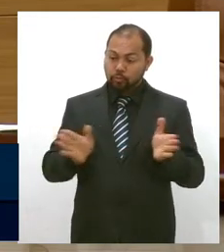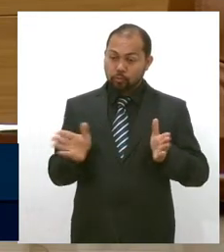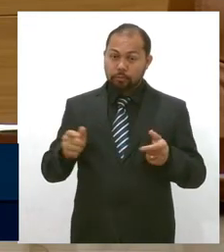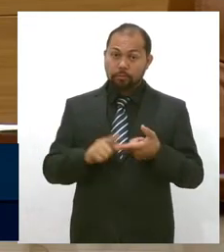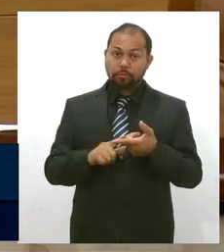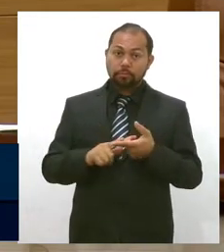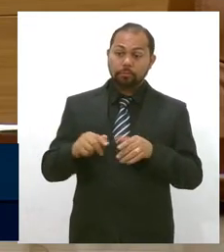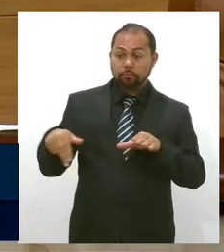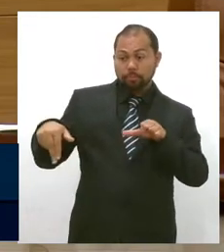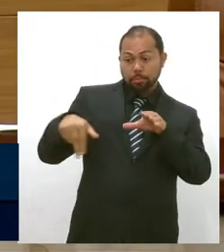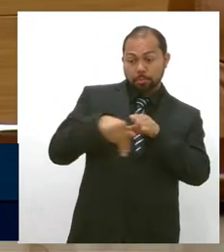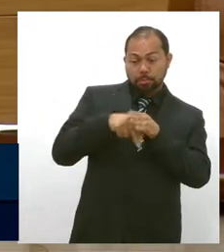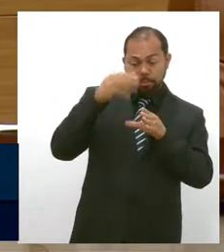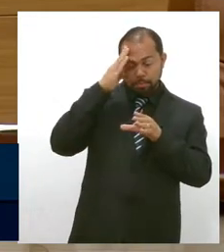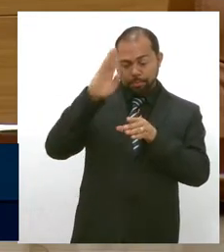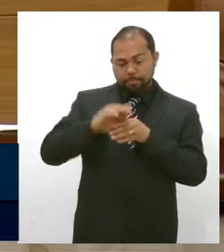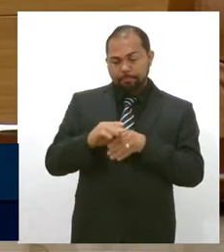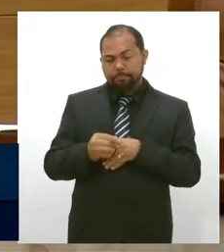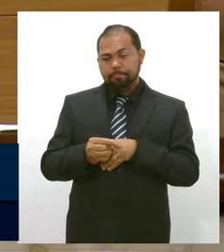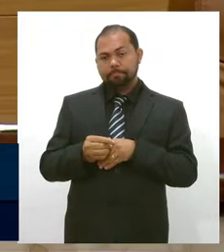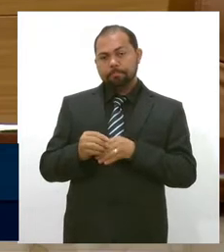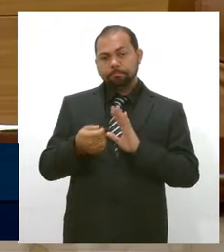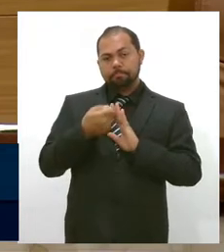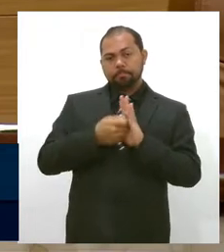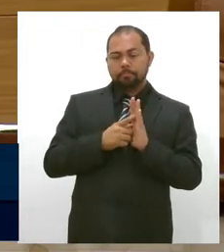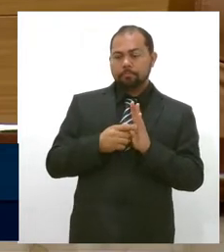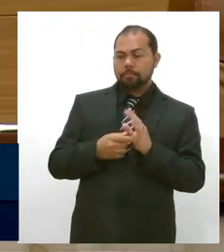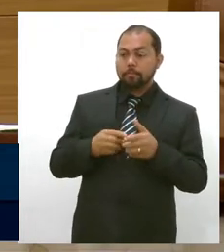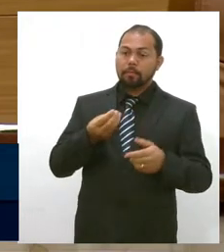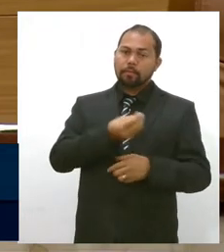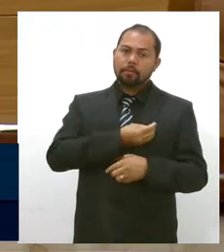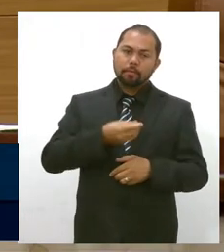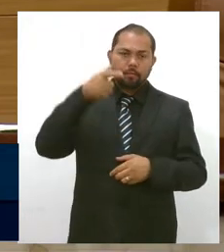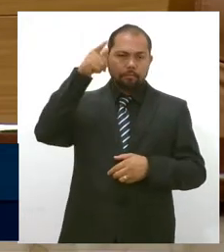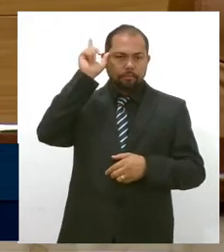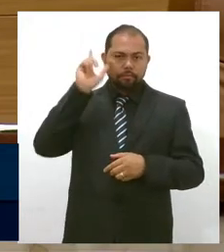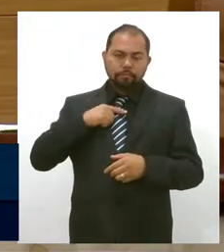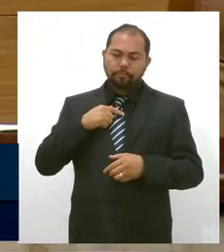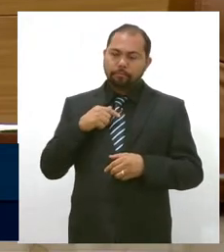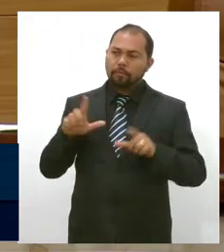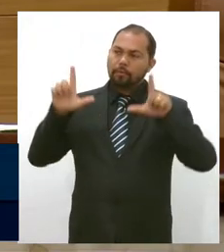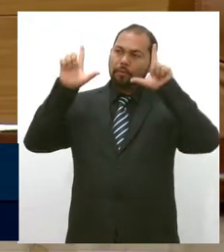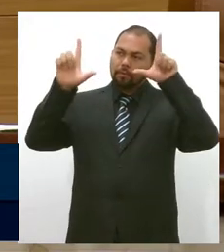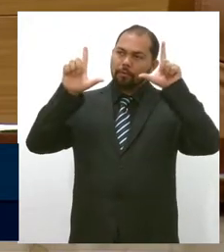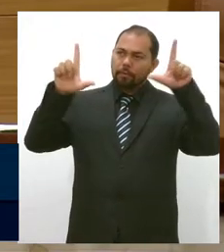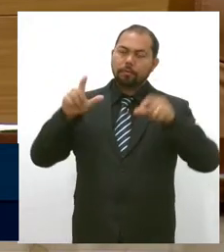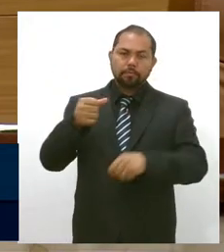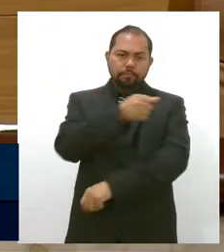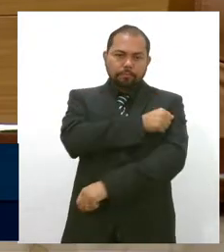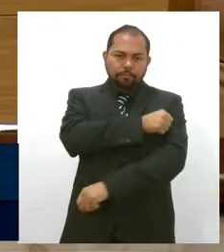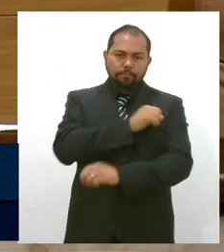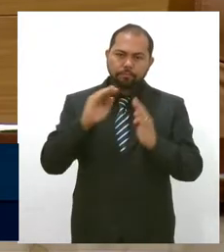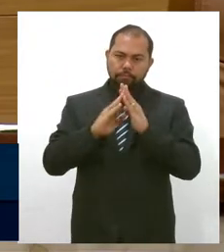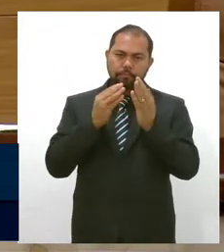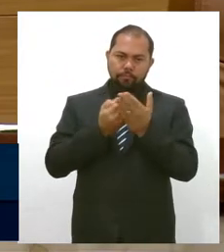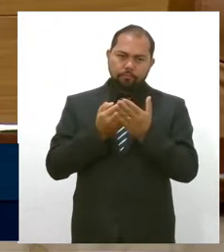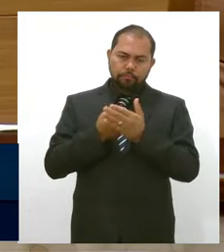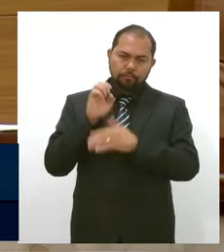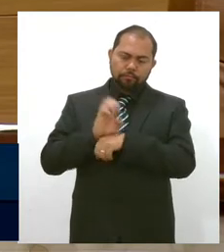e registrou que participou, no dia de ontem, da manifestação realizada por alunos do Colégio Estadual Ministro Petrônio Portela, localizado no